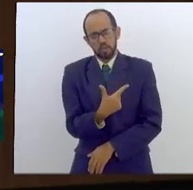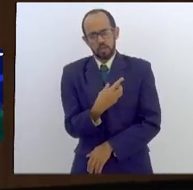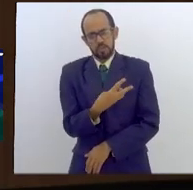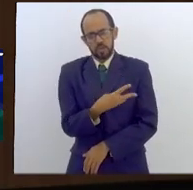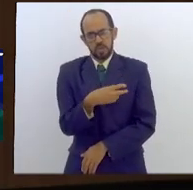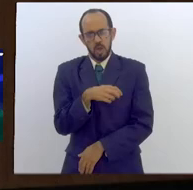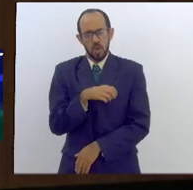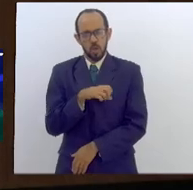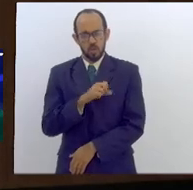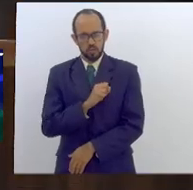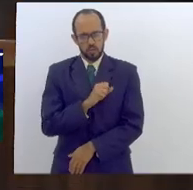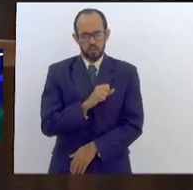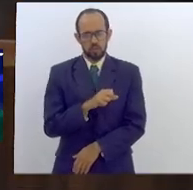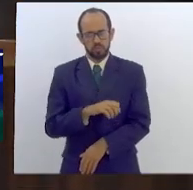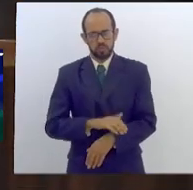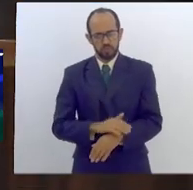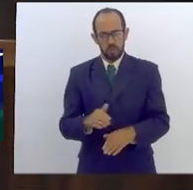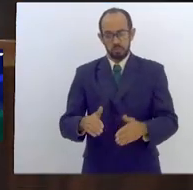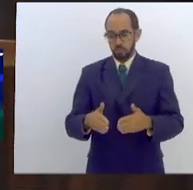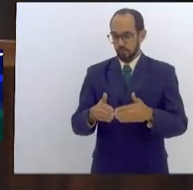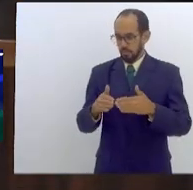22. Atenção, assessoria da mesa.